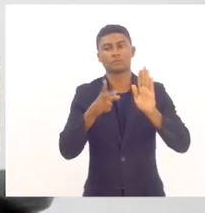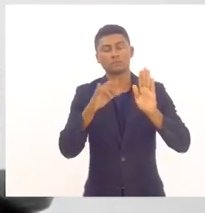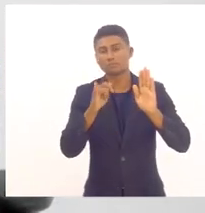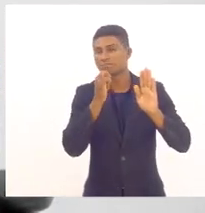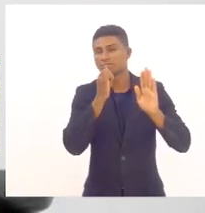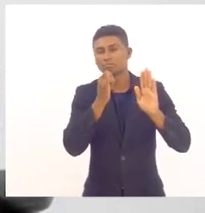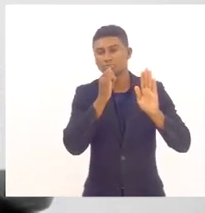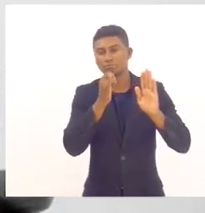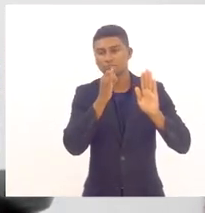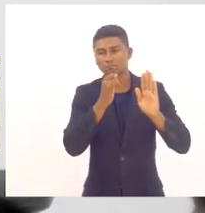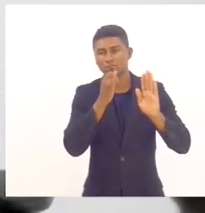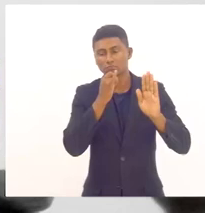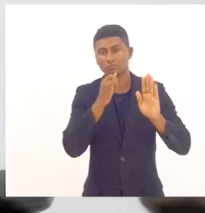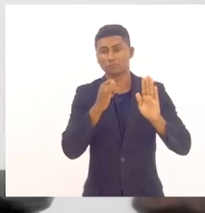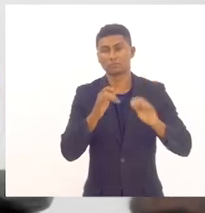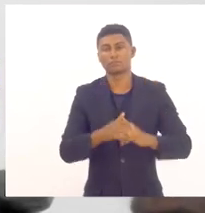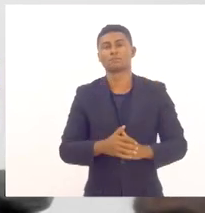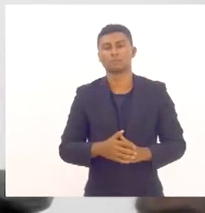4,